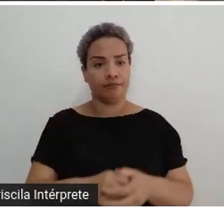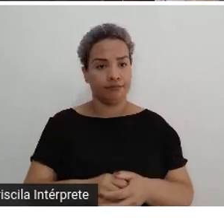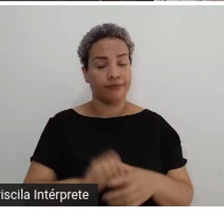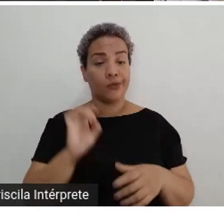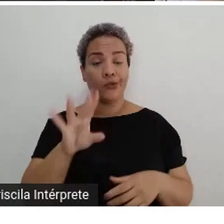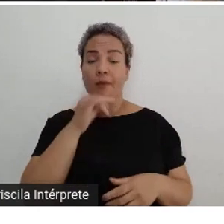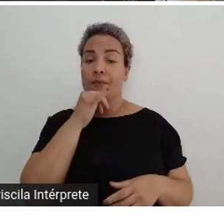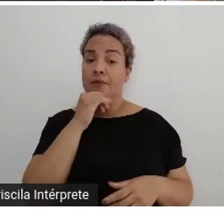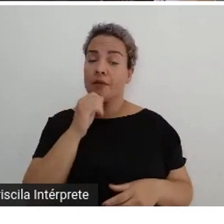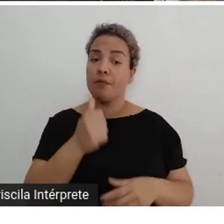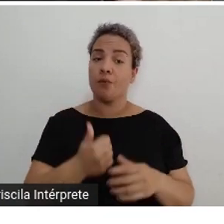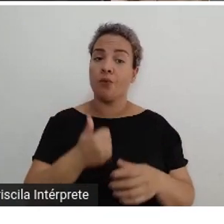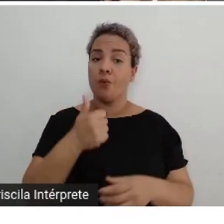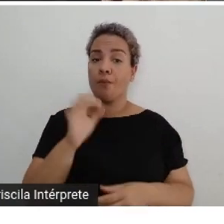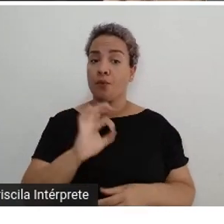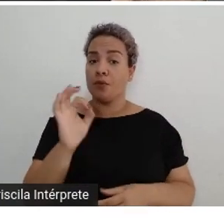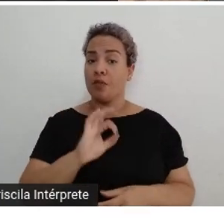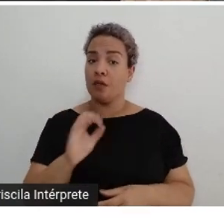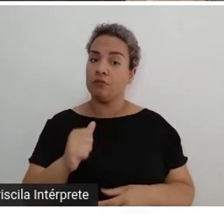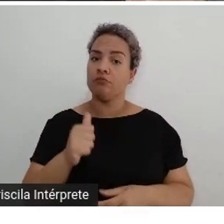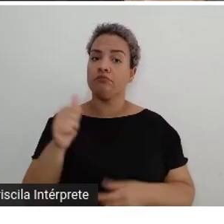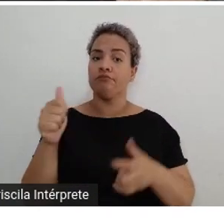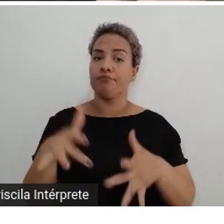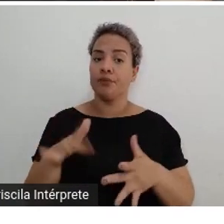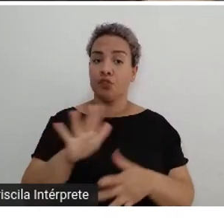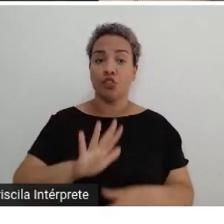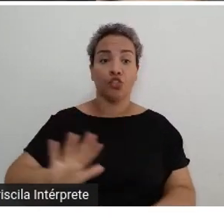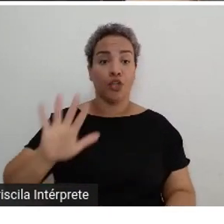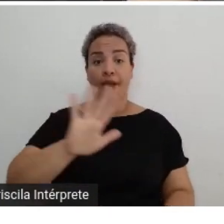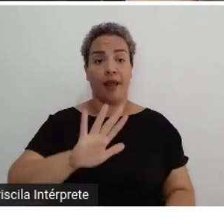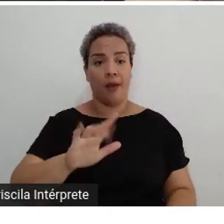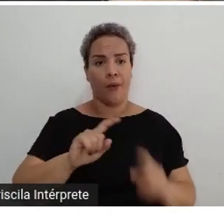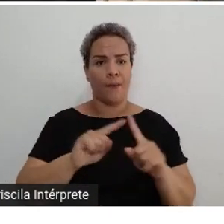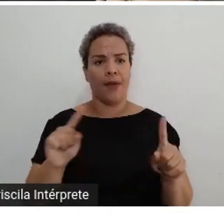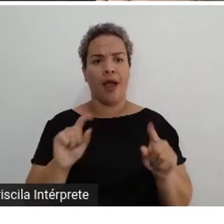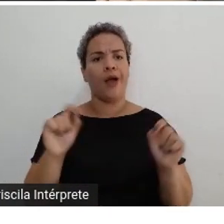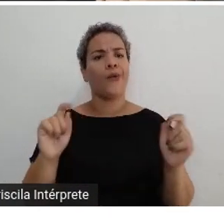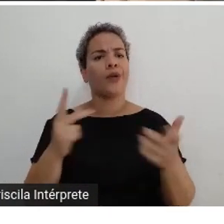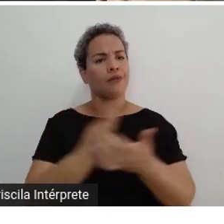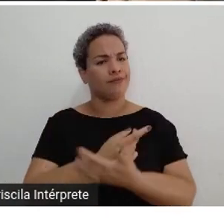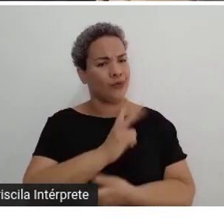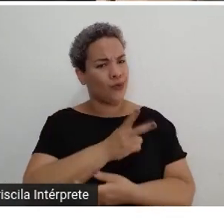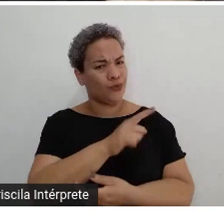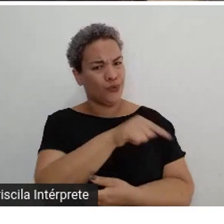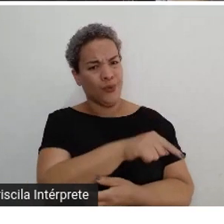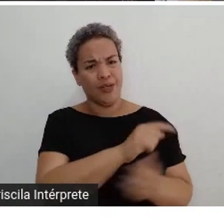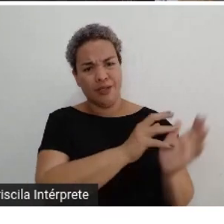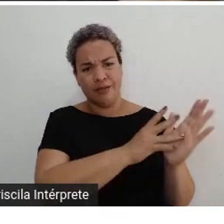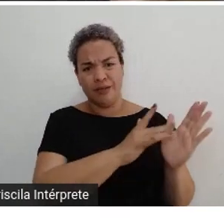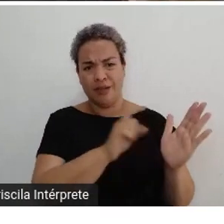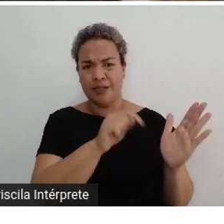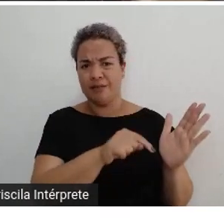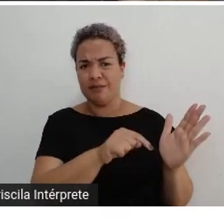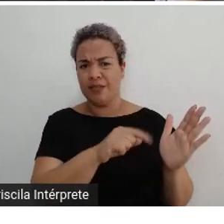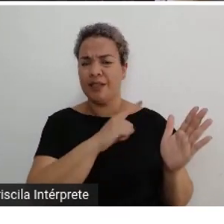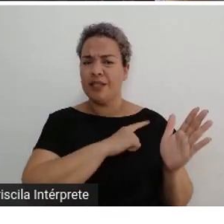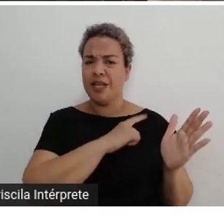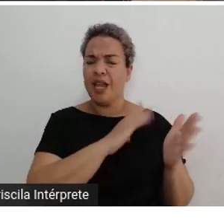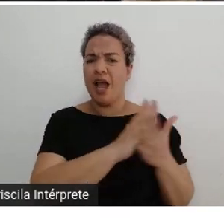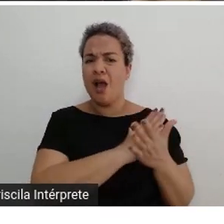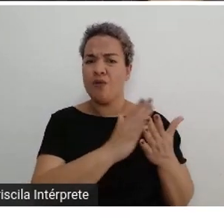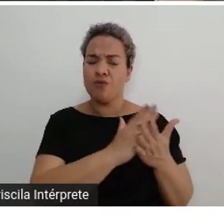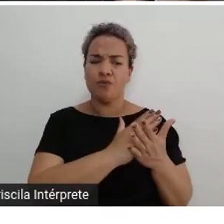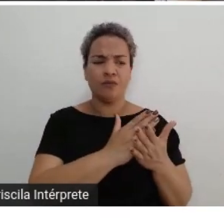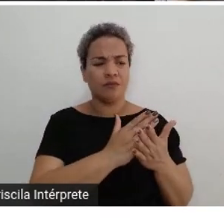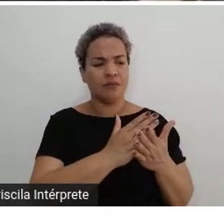contribui com 1% do abandono geral. Mas será que vale a pena manter esse ponto? Eu estou causando algum